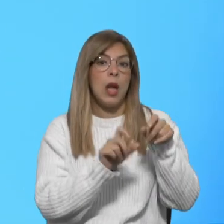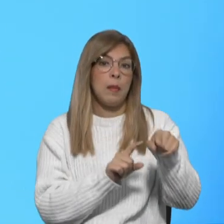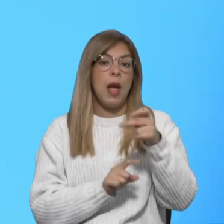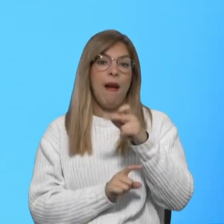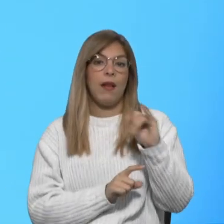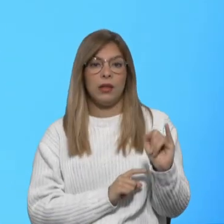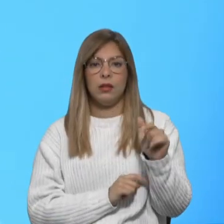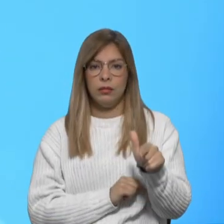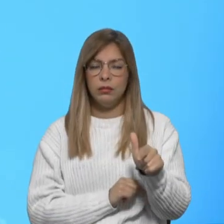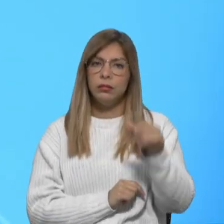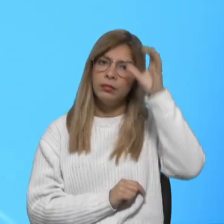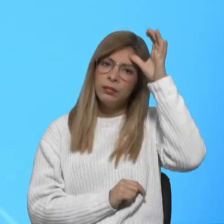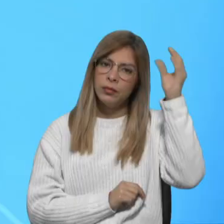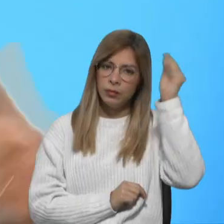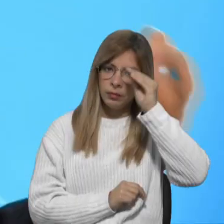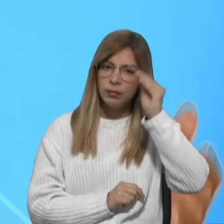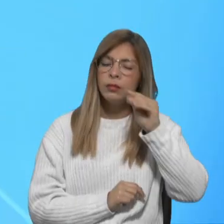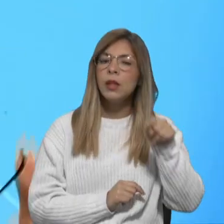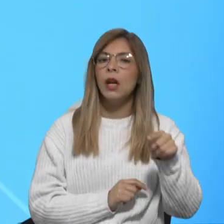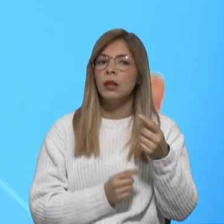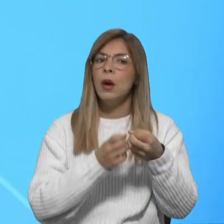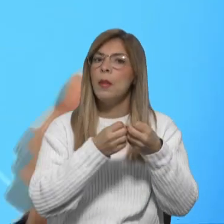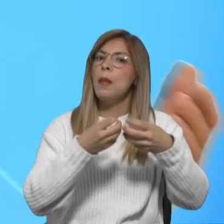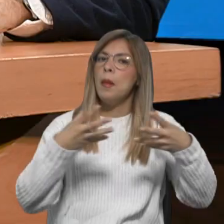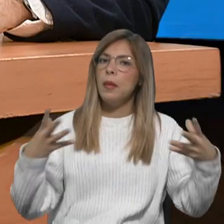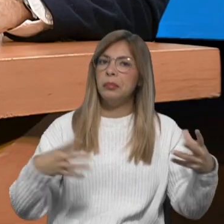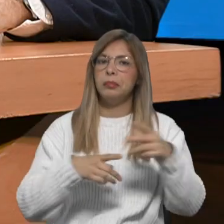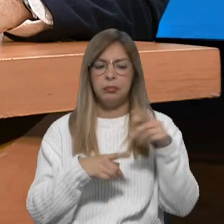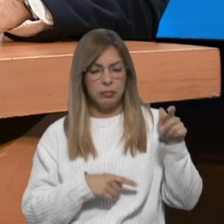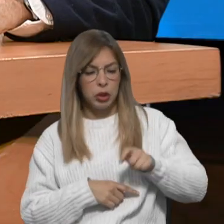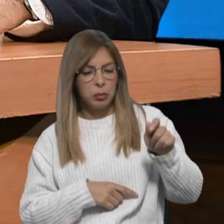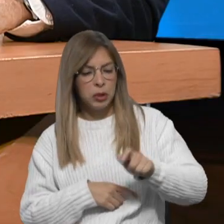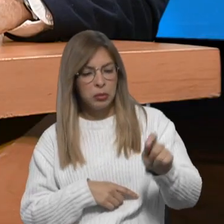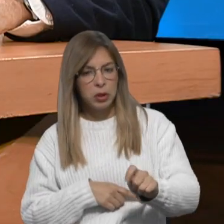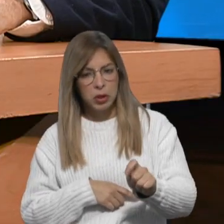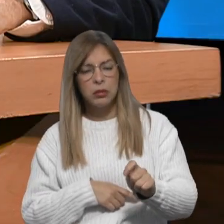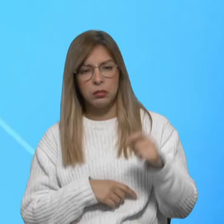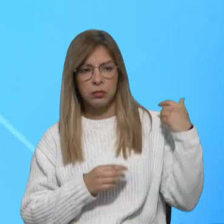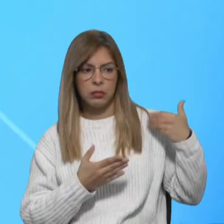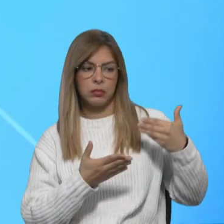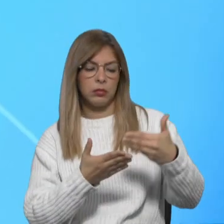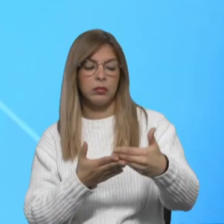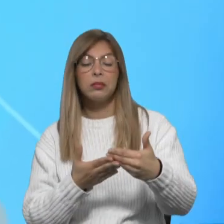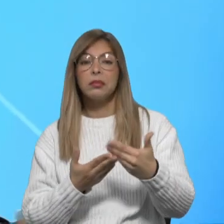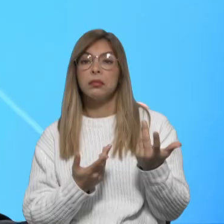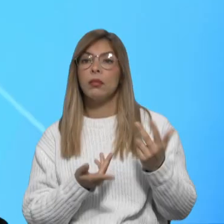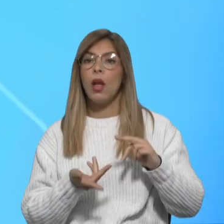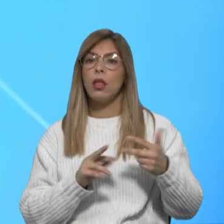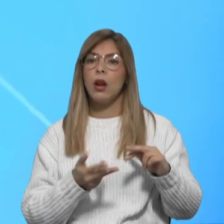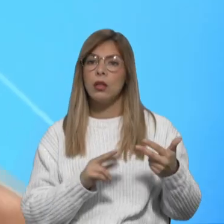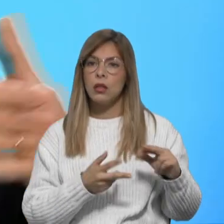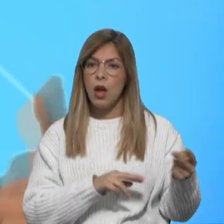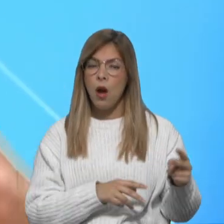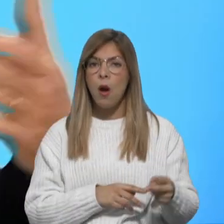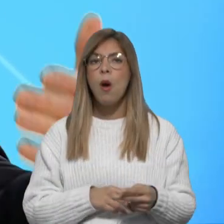ganhar, de facto, novas dimensões. Podemos dizer que nos últimos meses mesmo existem alterações substantivas a partir